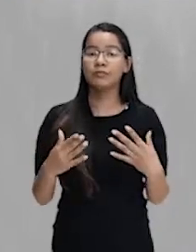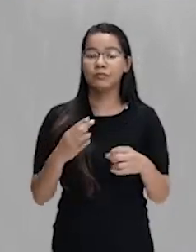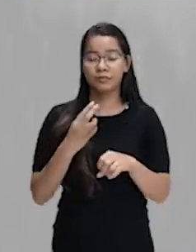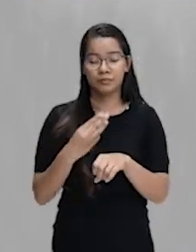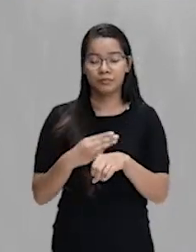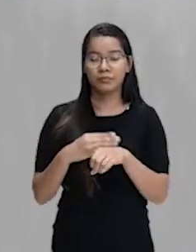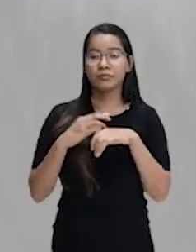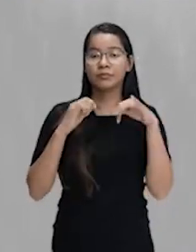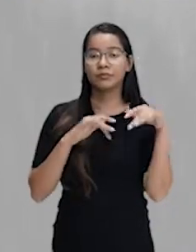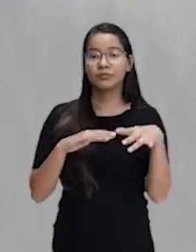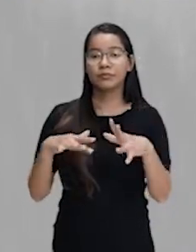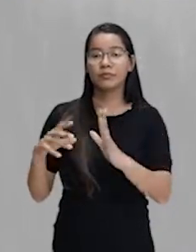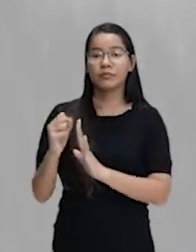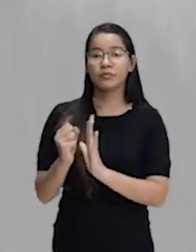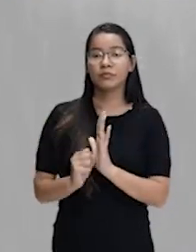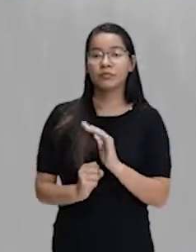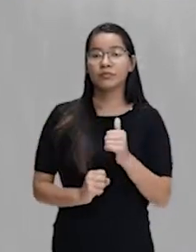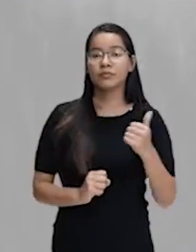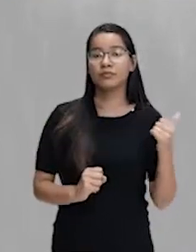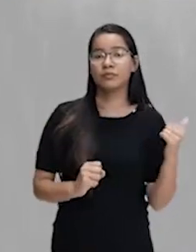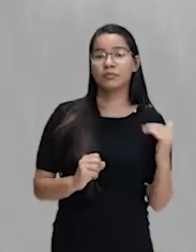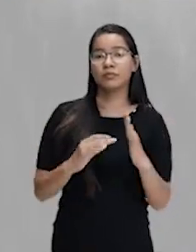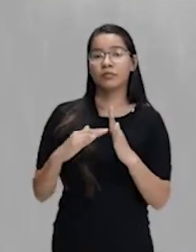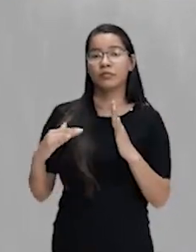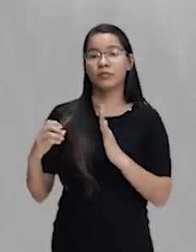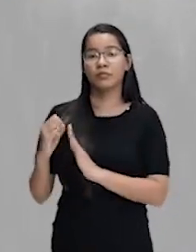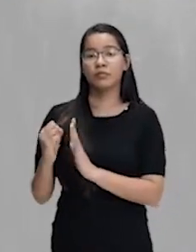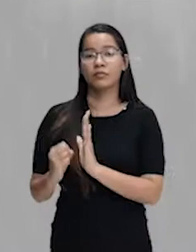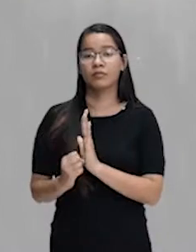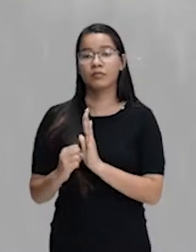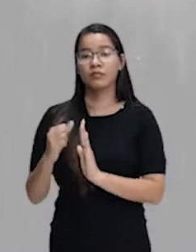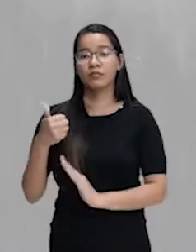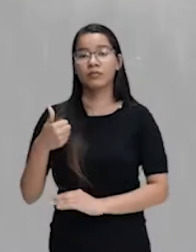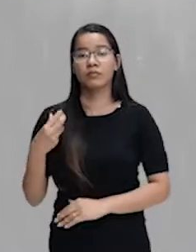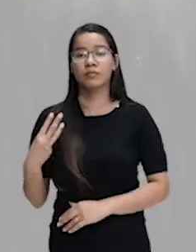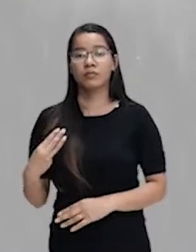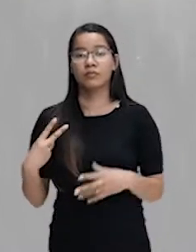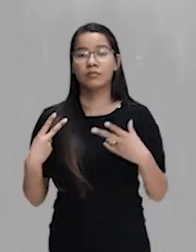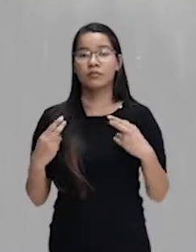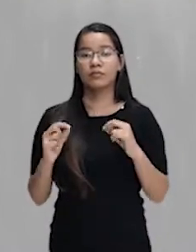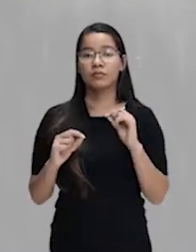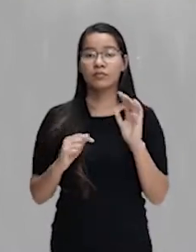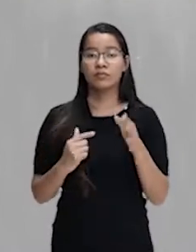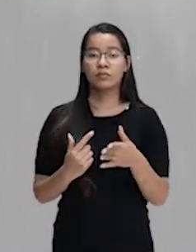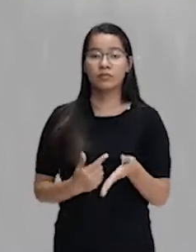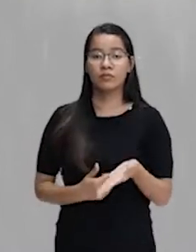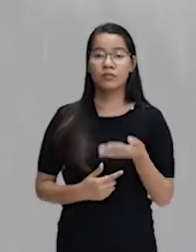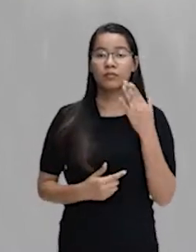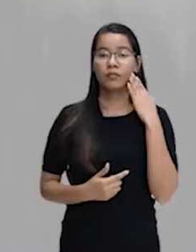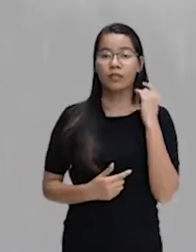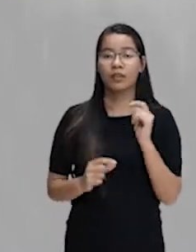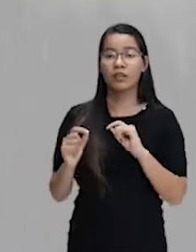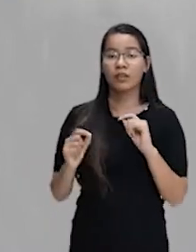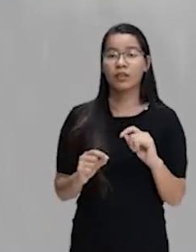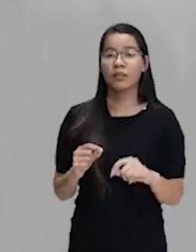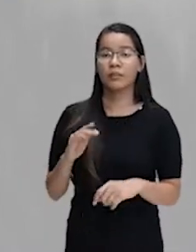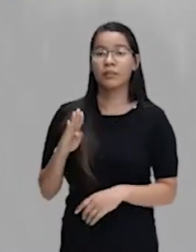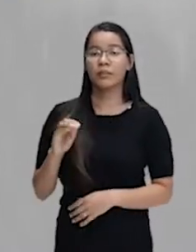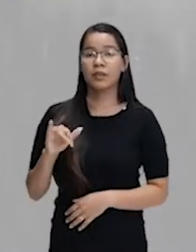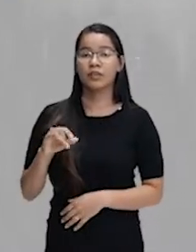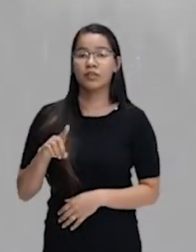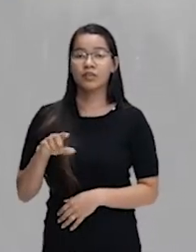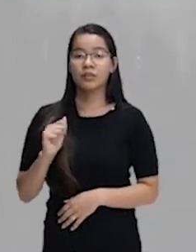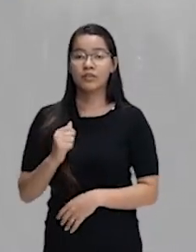ao século XIII? Já vista que, por mais que eu saiba que a Baixa Idade Média ela se estende até o